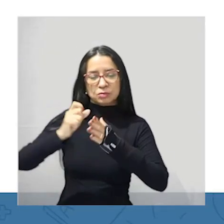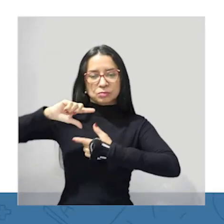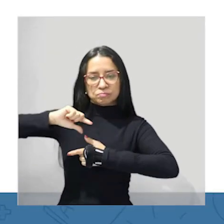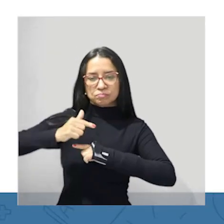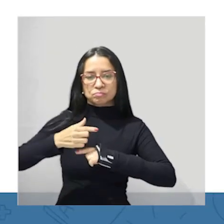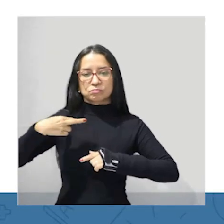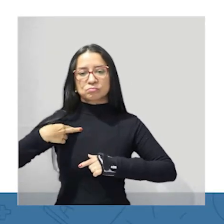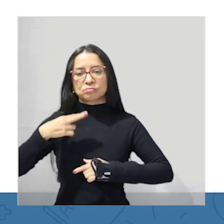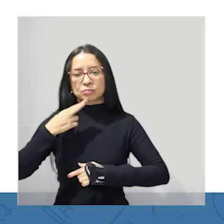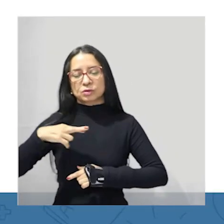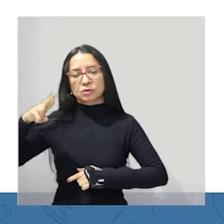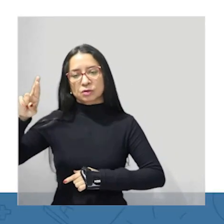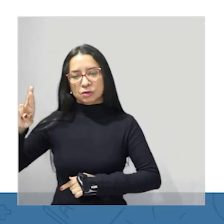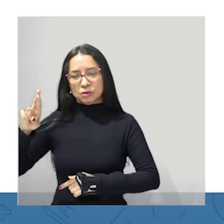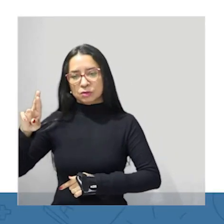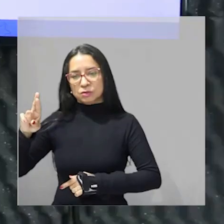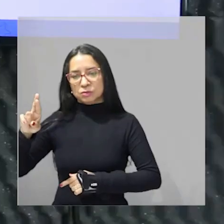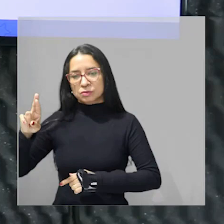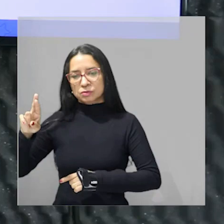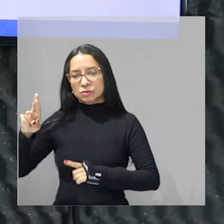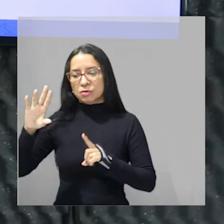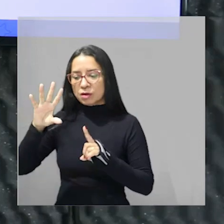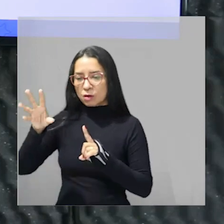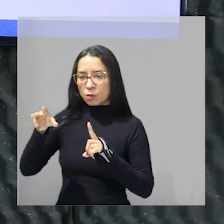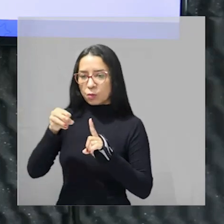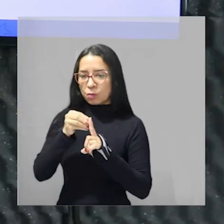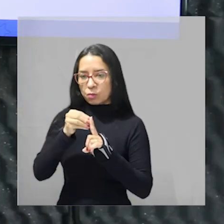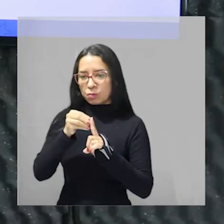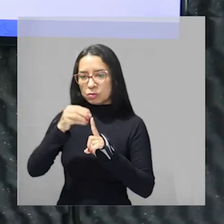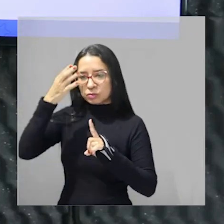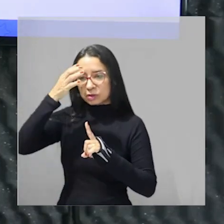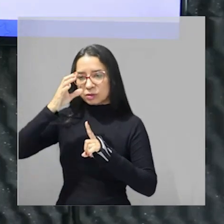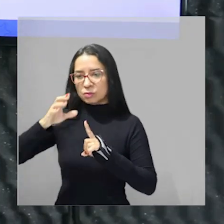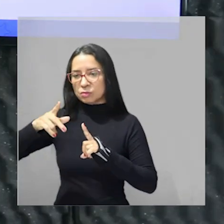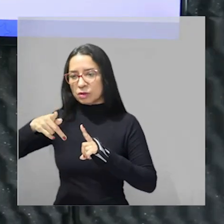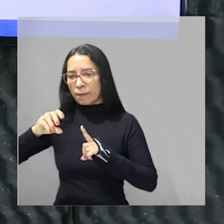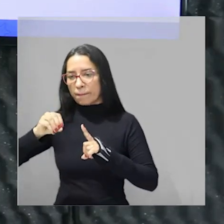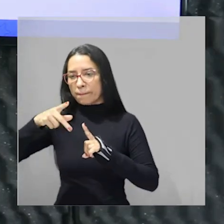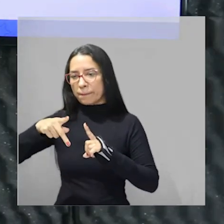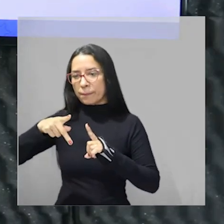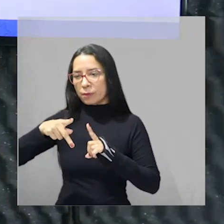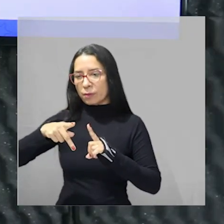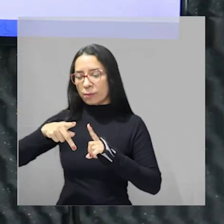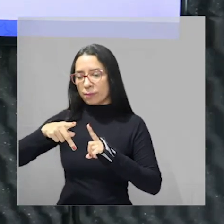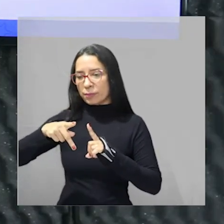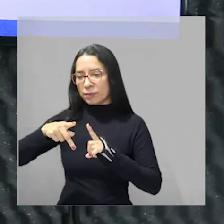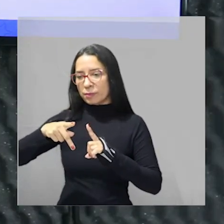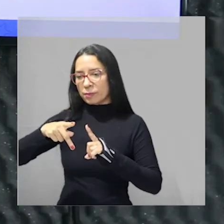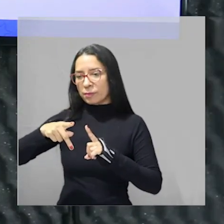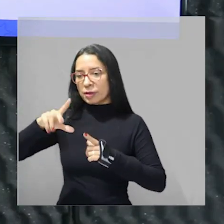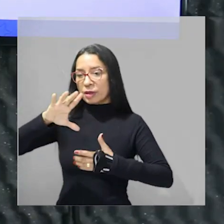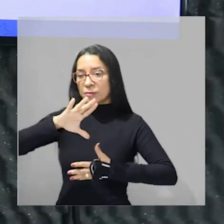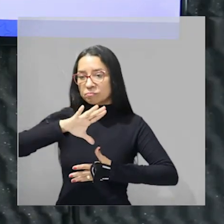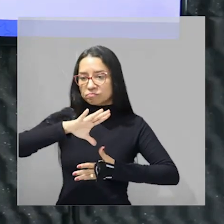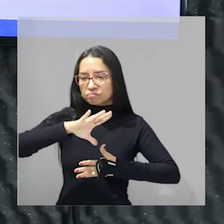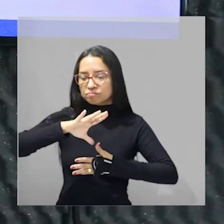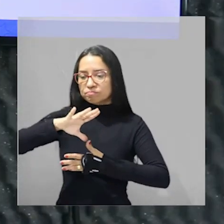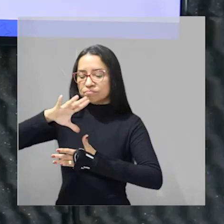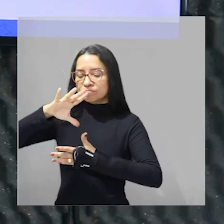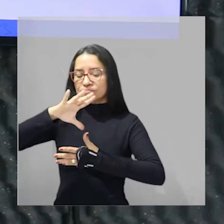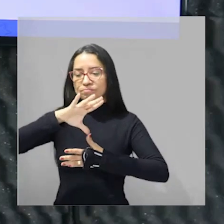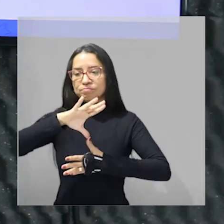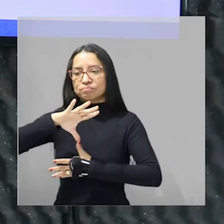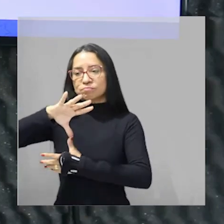tradicionalismo religioso, e um ícone da cultura pop norte-americana sendo utilizados como incentivo ao consumo, pode